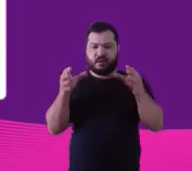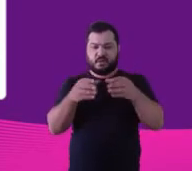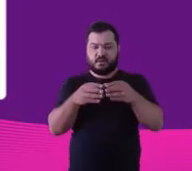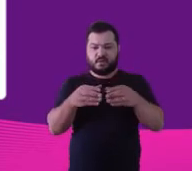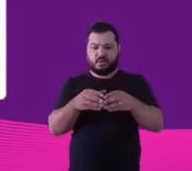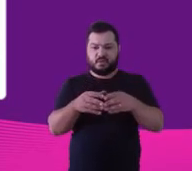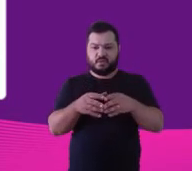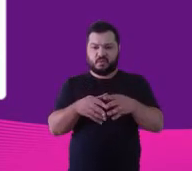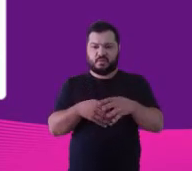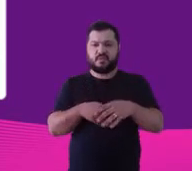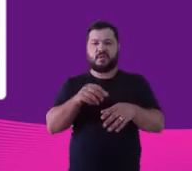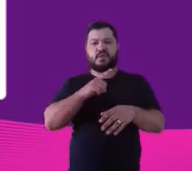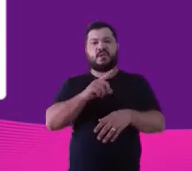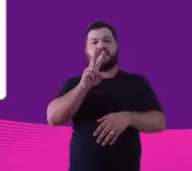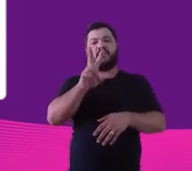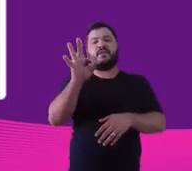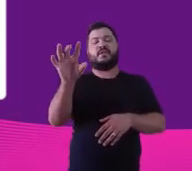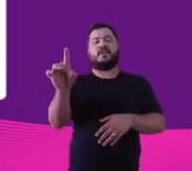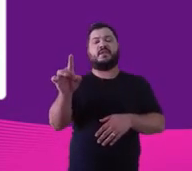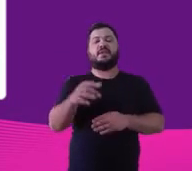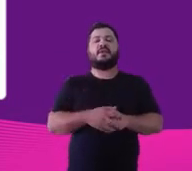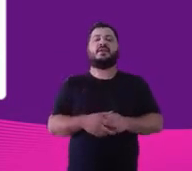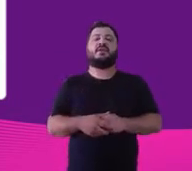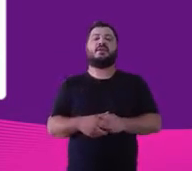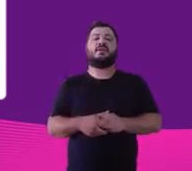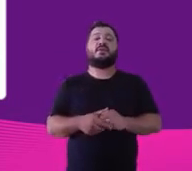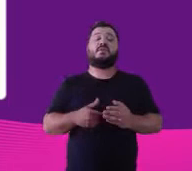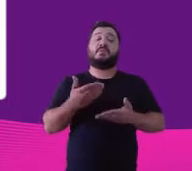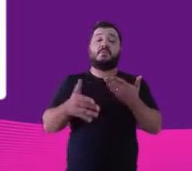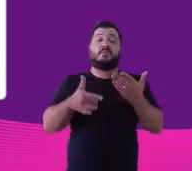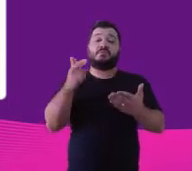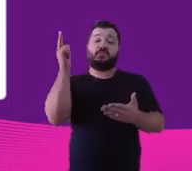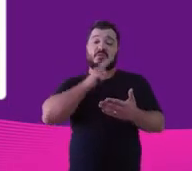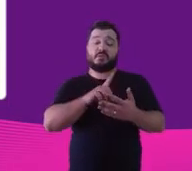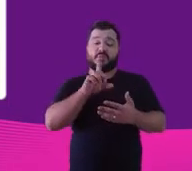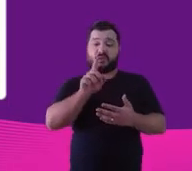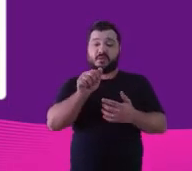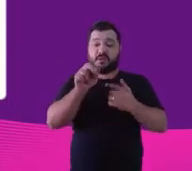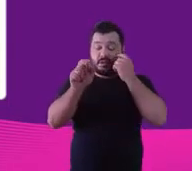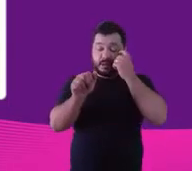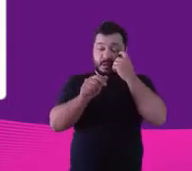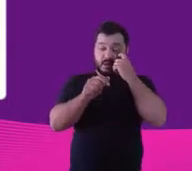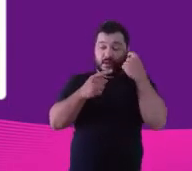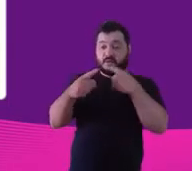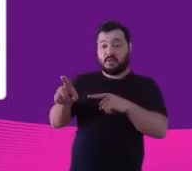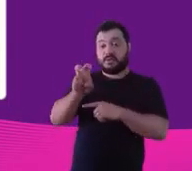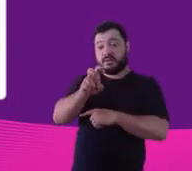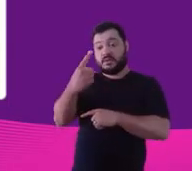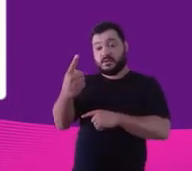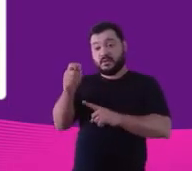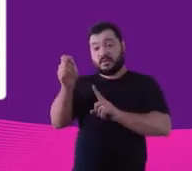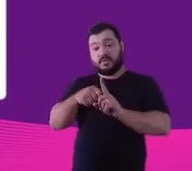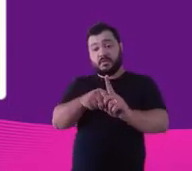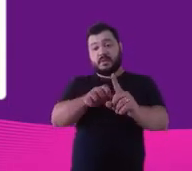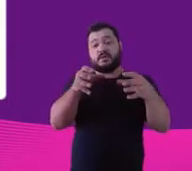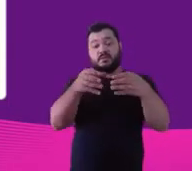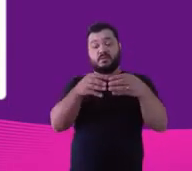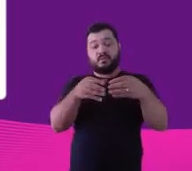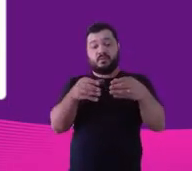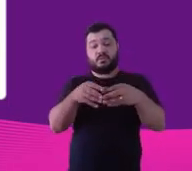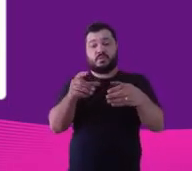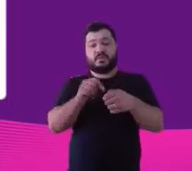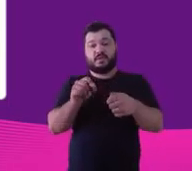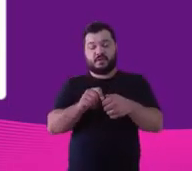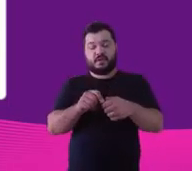que sou VT de uma mediana não alcançada para o grupo da área 51 meses para o grupo que